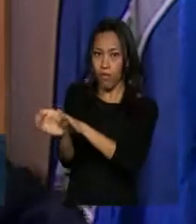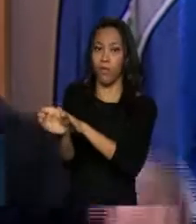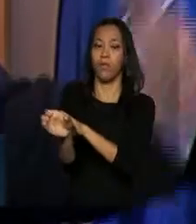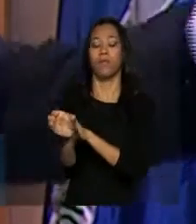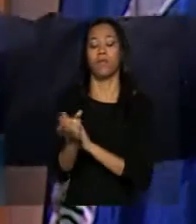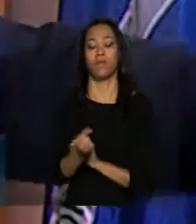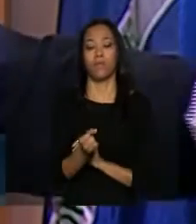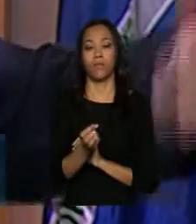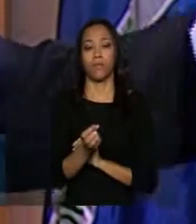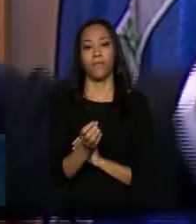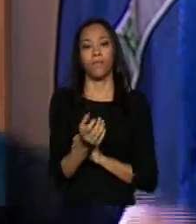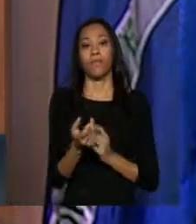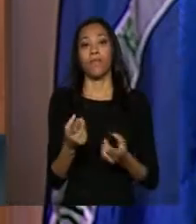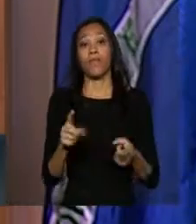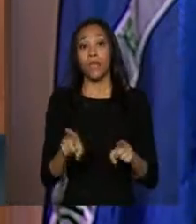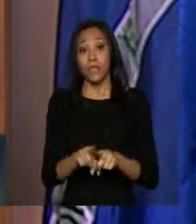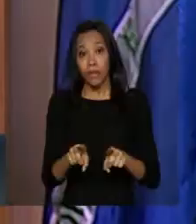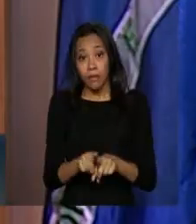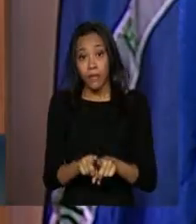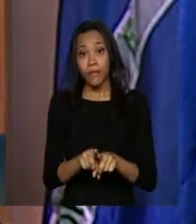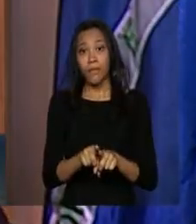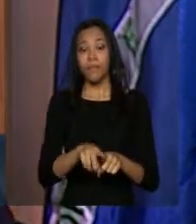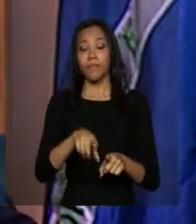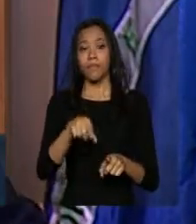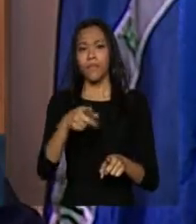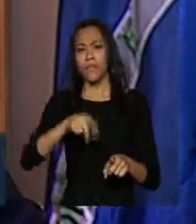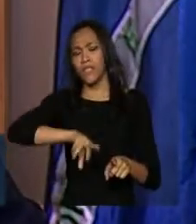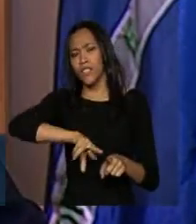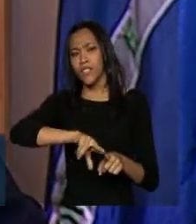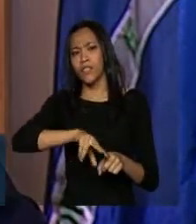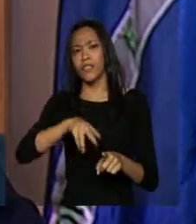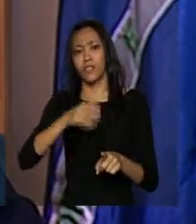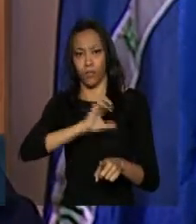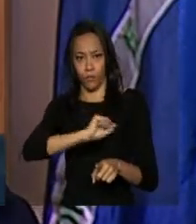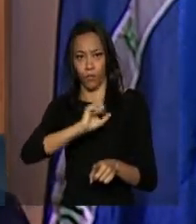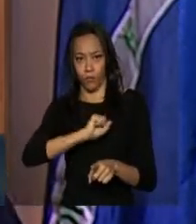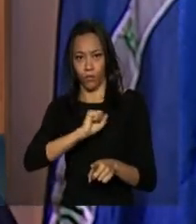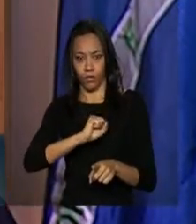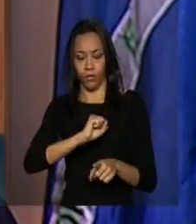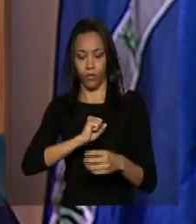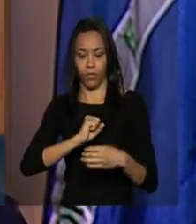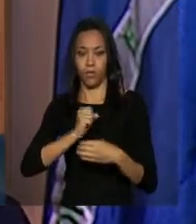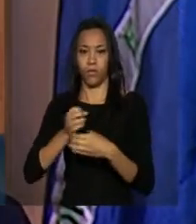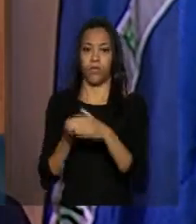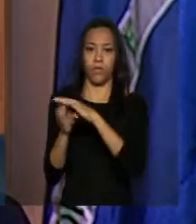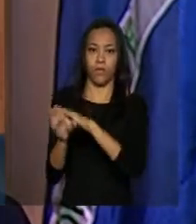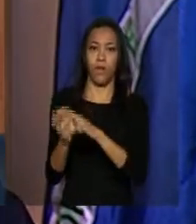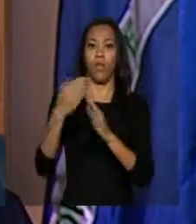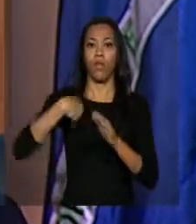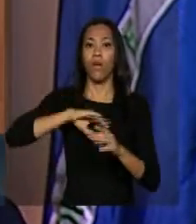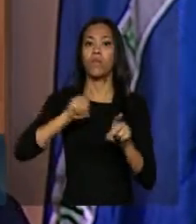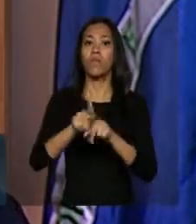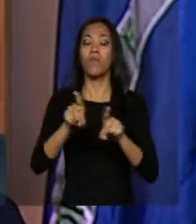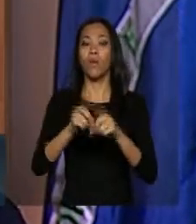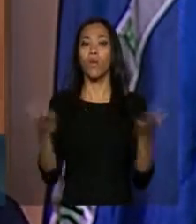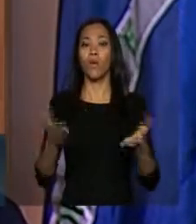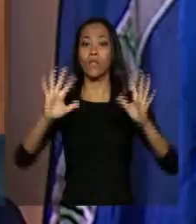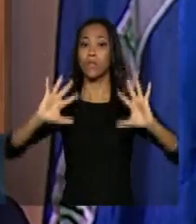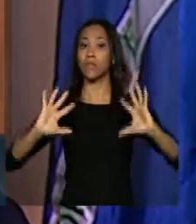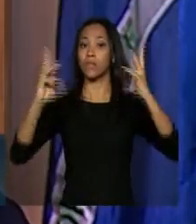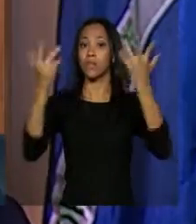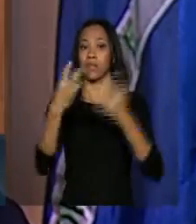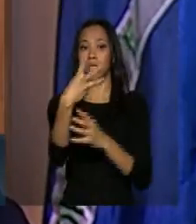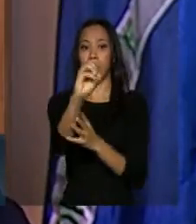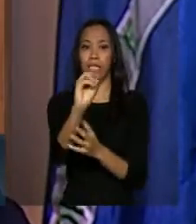Unasul de doação, Mercosul, Ibero-Americano de doação de leite humano, nós estamos também celebrando 30 anos